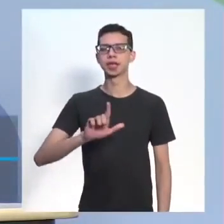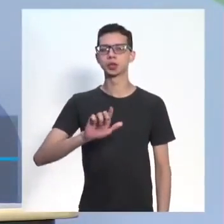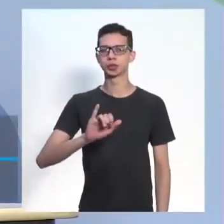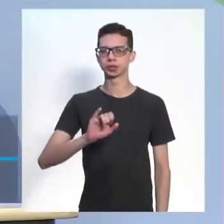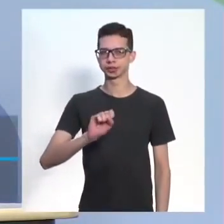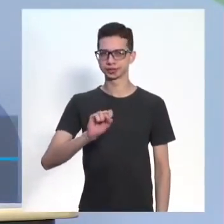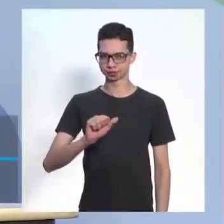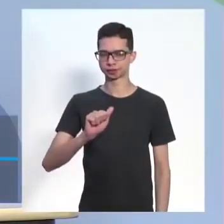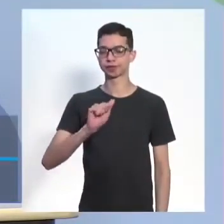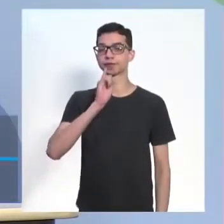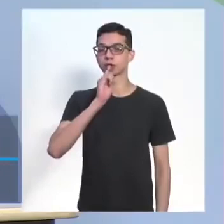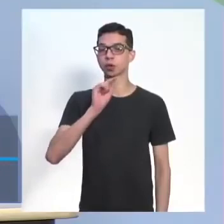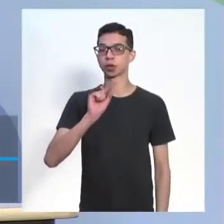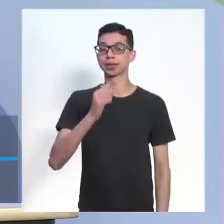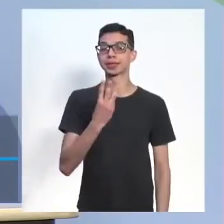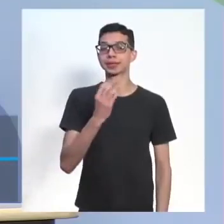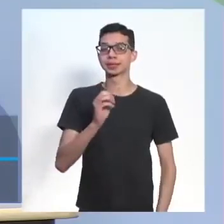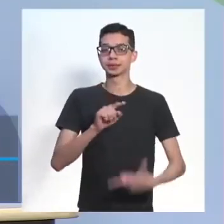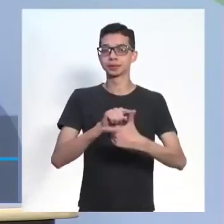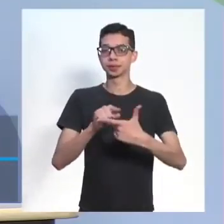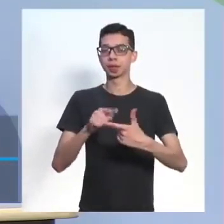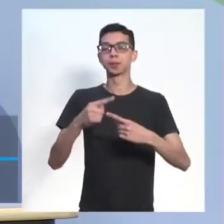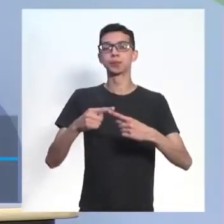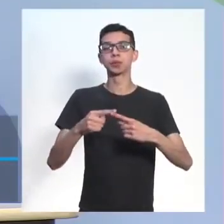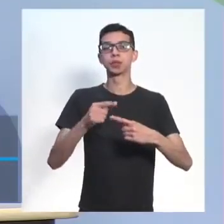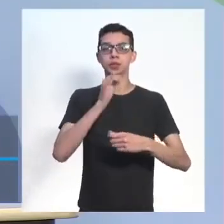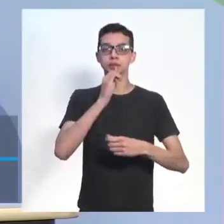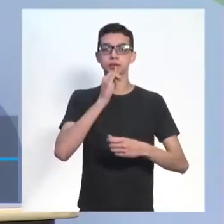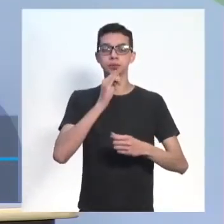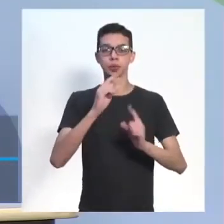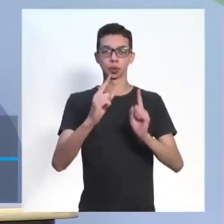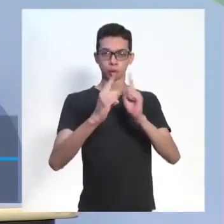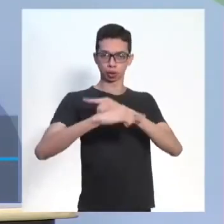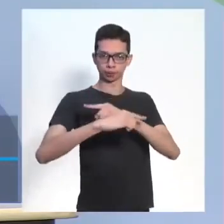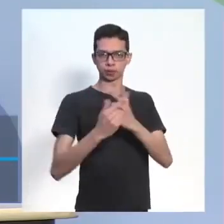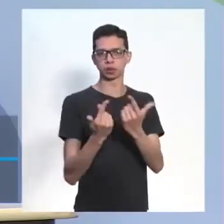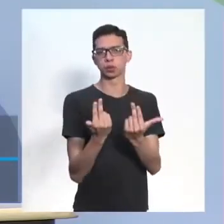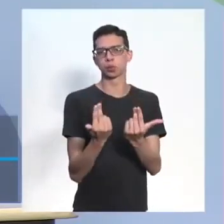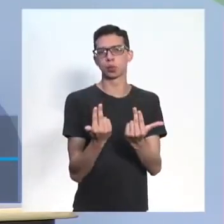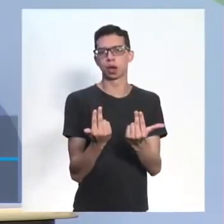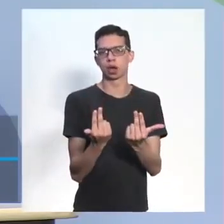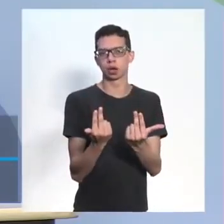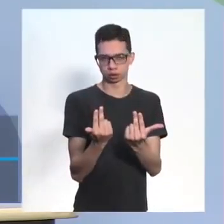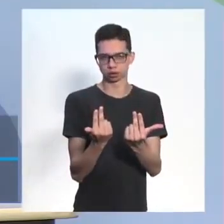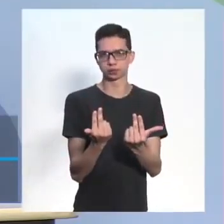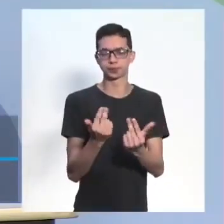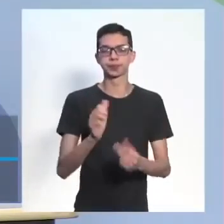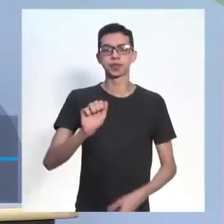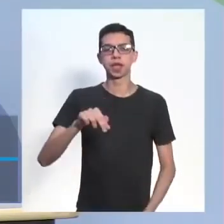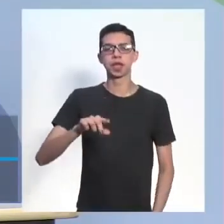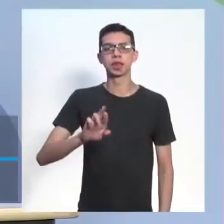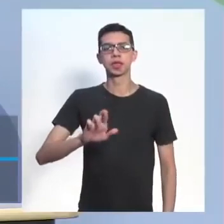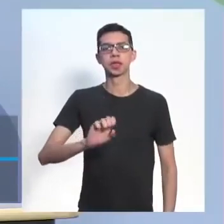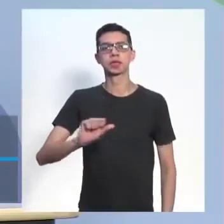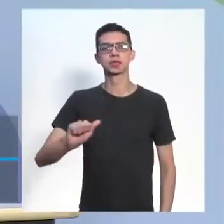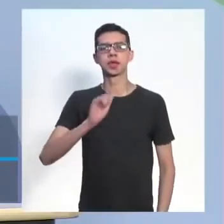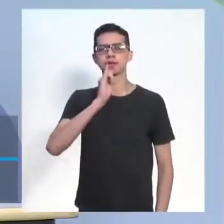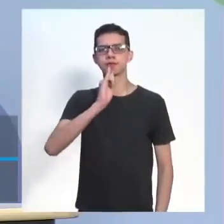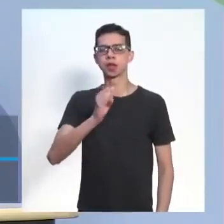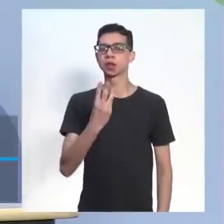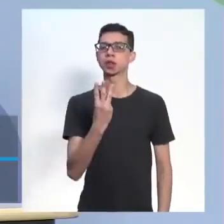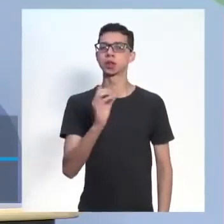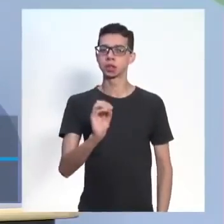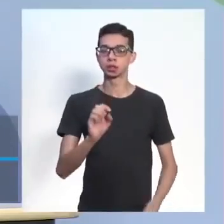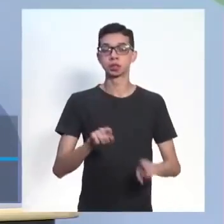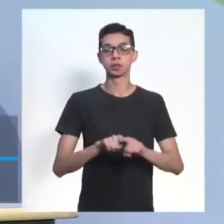graus porque o correspondente dele é igual. Ok. A Andressa, 30 graus e mais